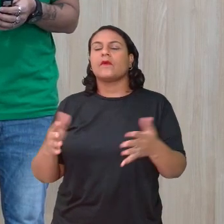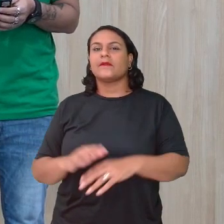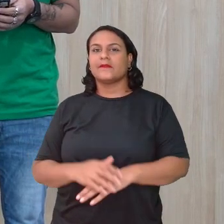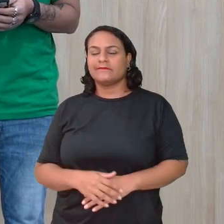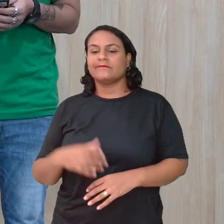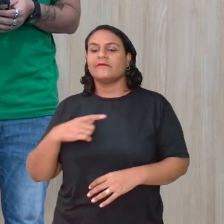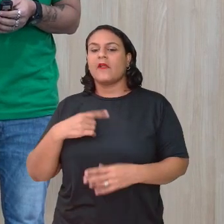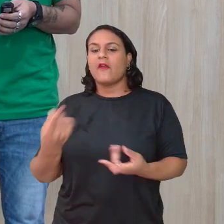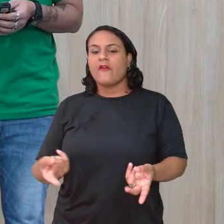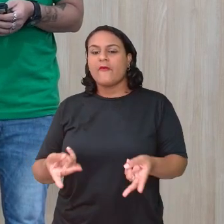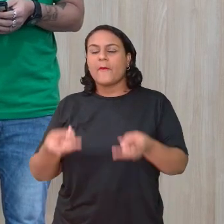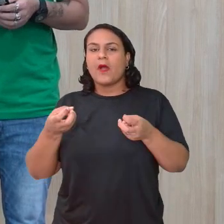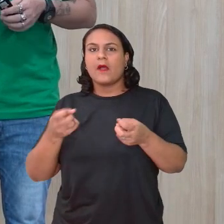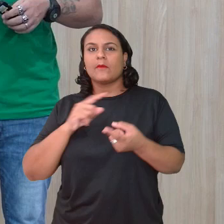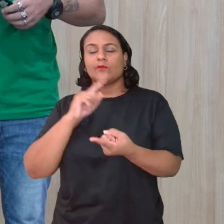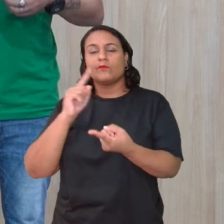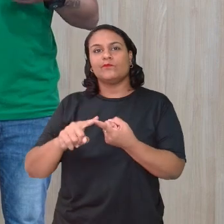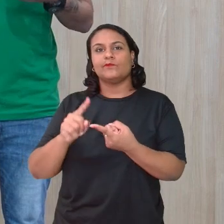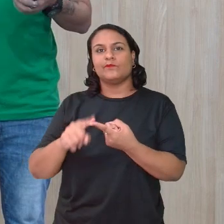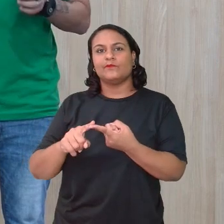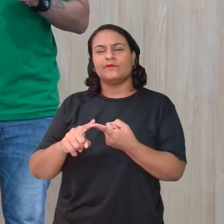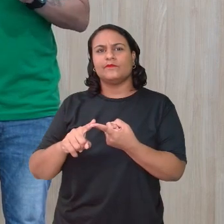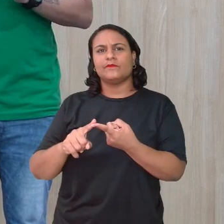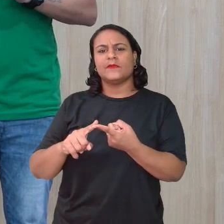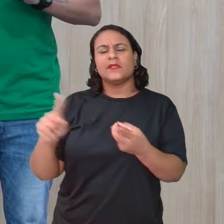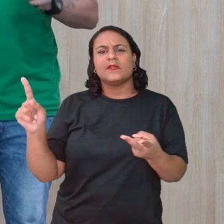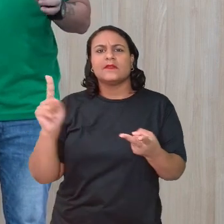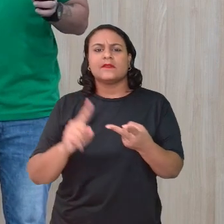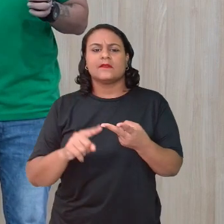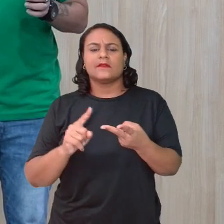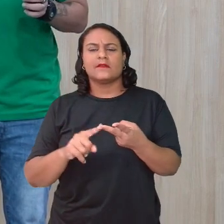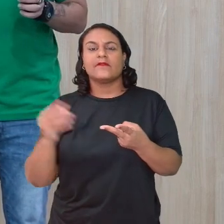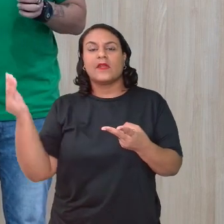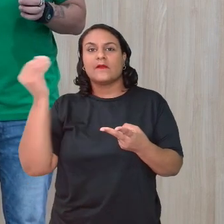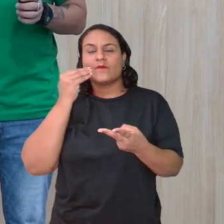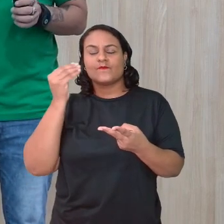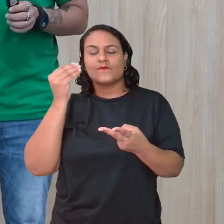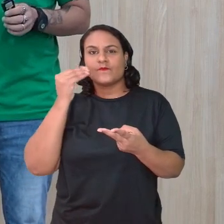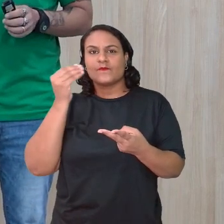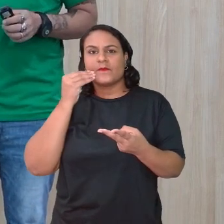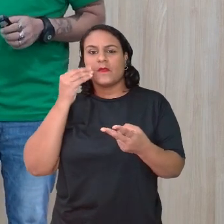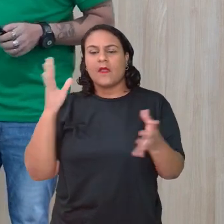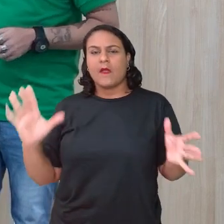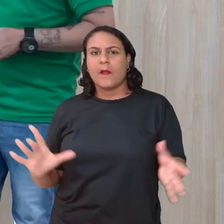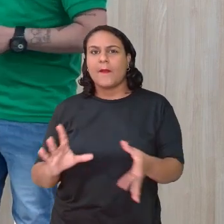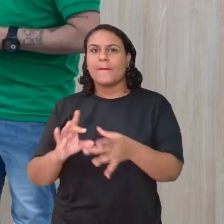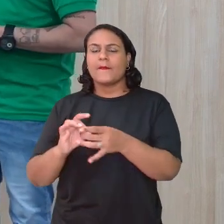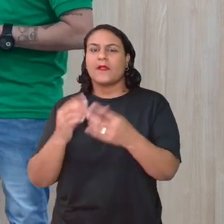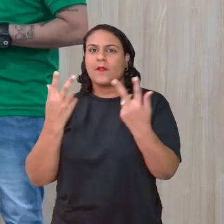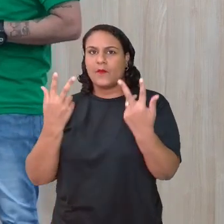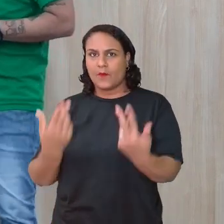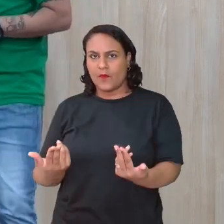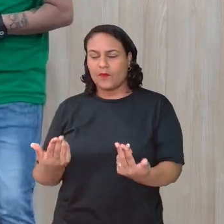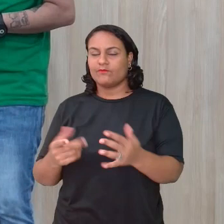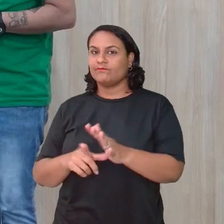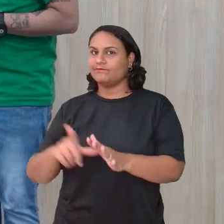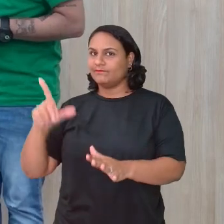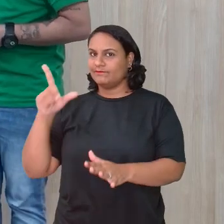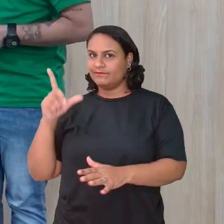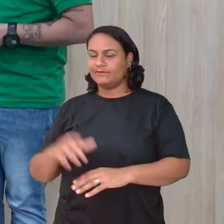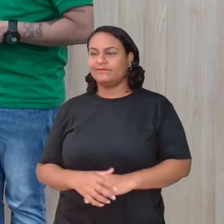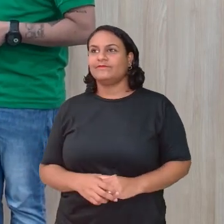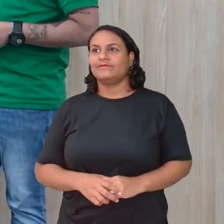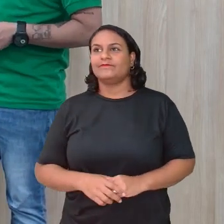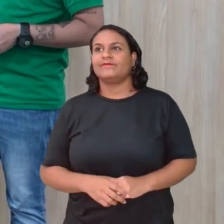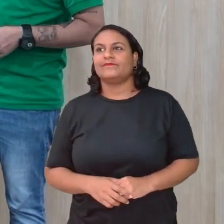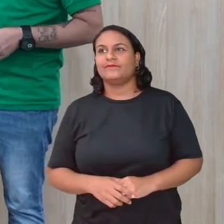casos favoráveis e os casos possíveis a gente vai tentar relacionar da mesma forma que a gente fez anteriormente. Então vamos